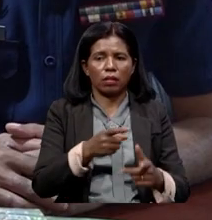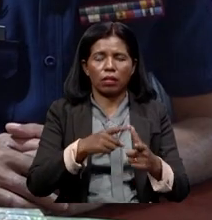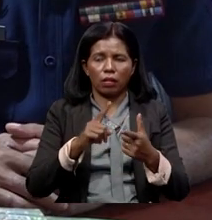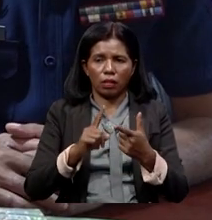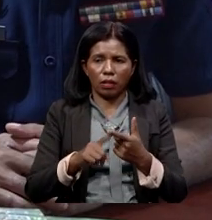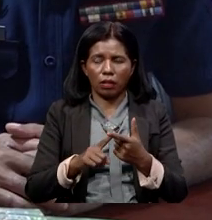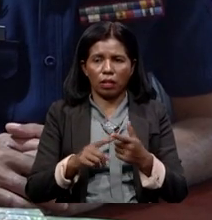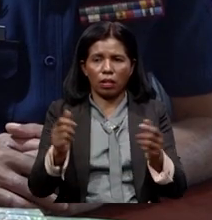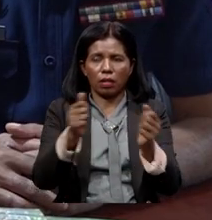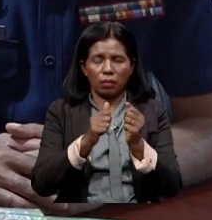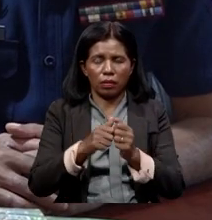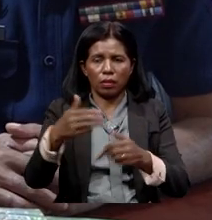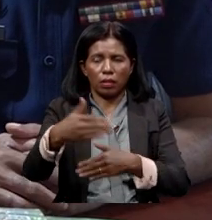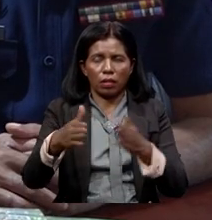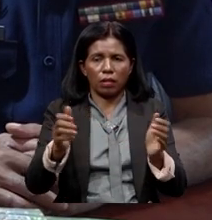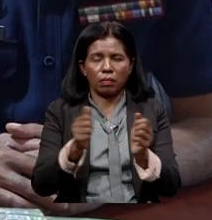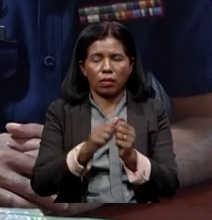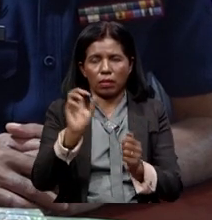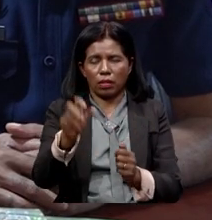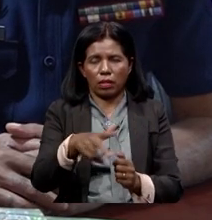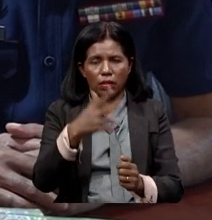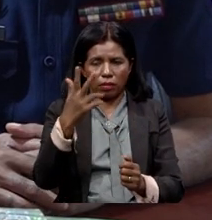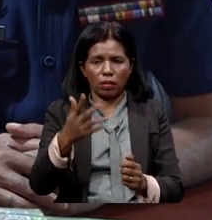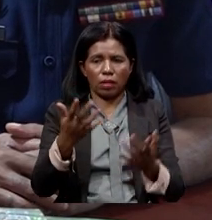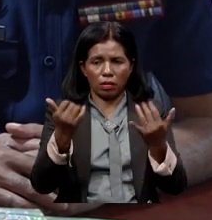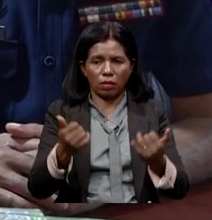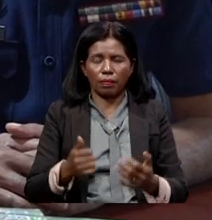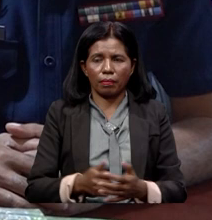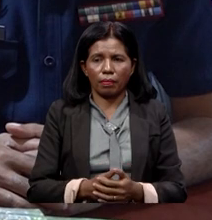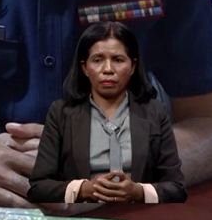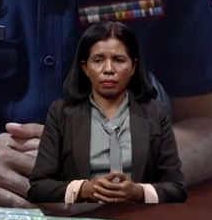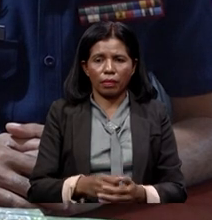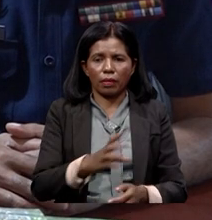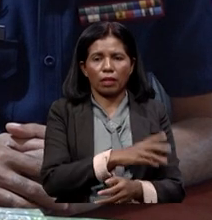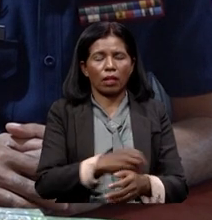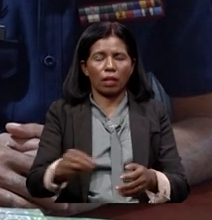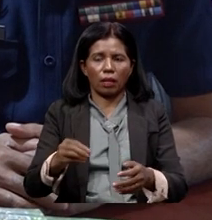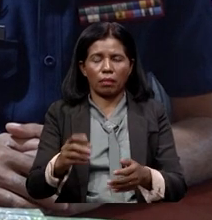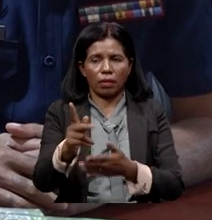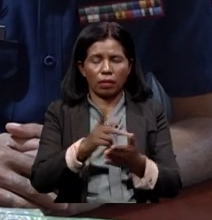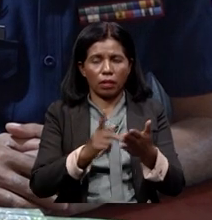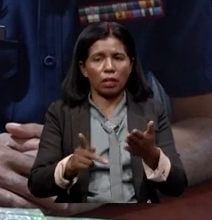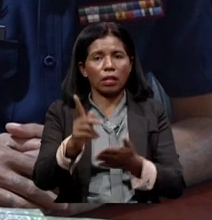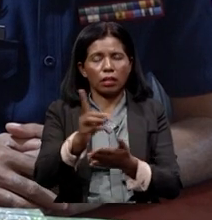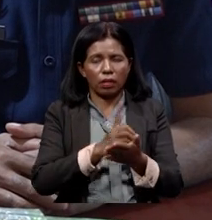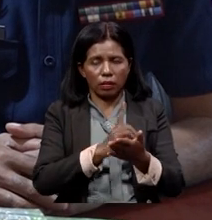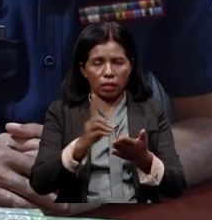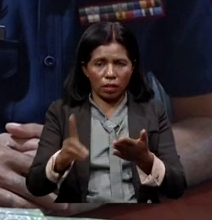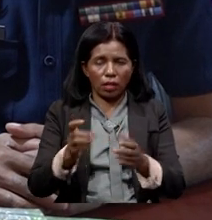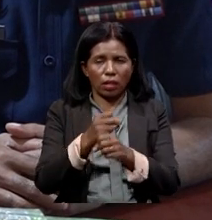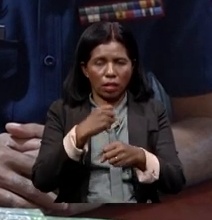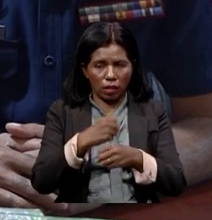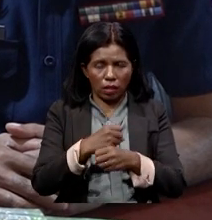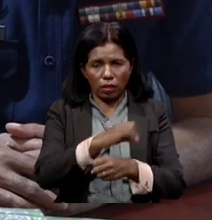happy flower hamot Kaisa Sarul sin tolu agora da down departamento de investigação criminal halo hela investigação